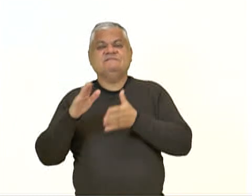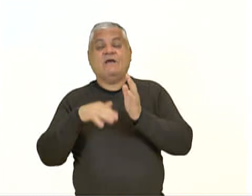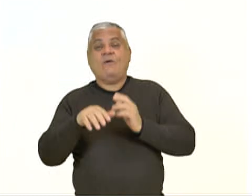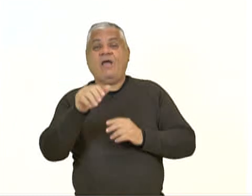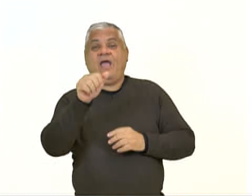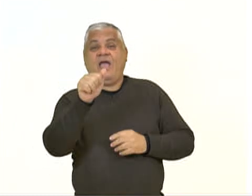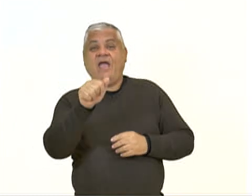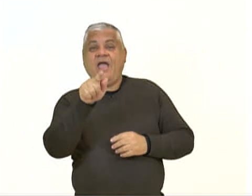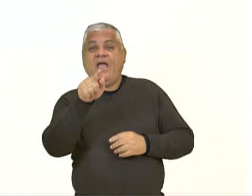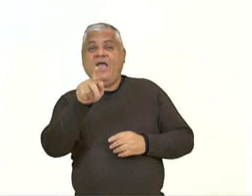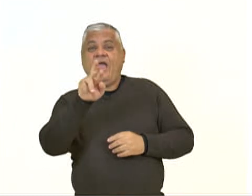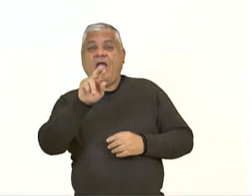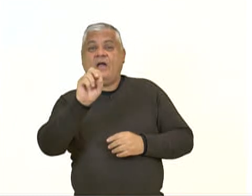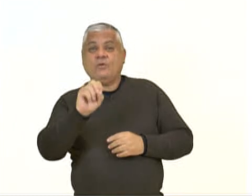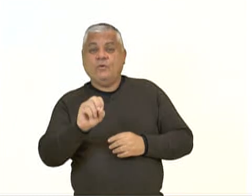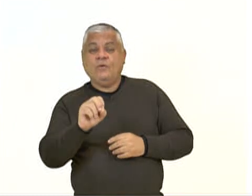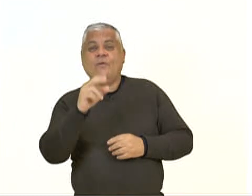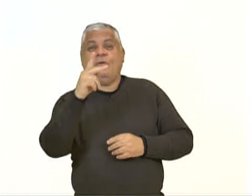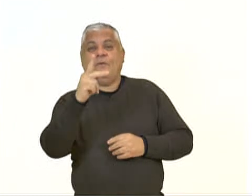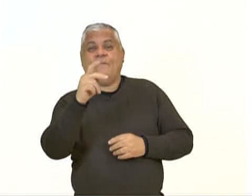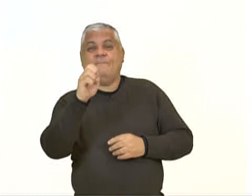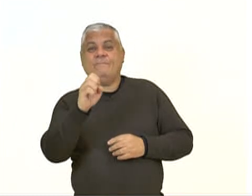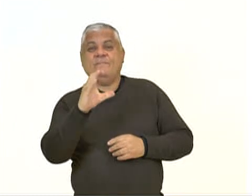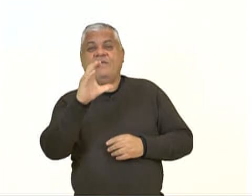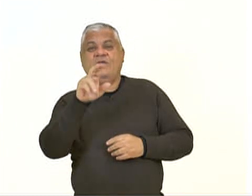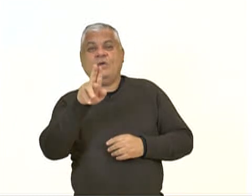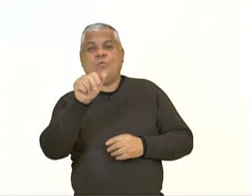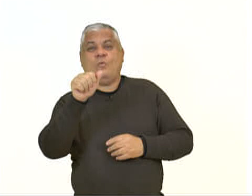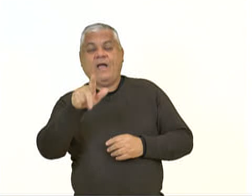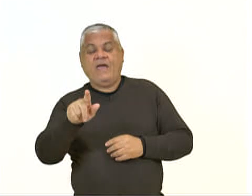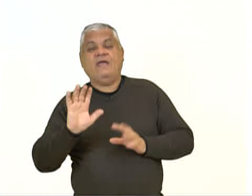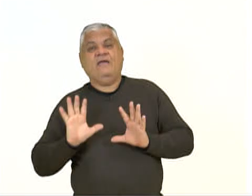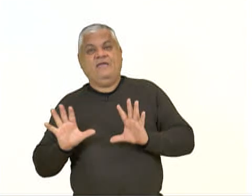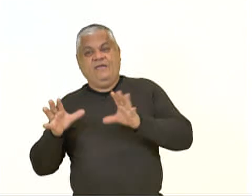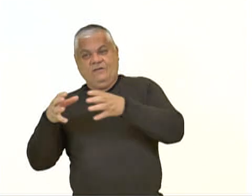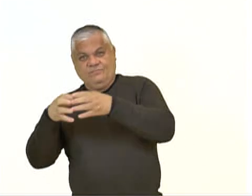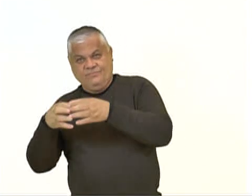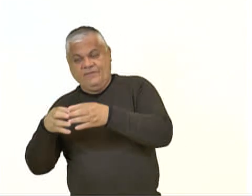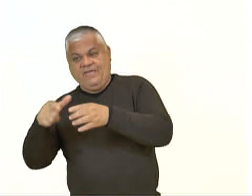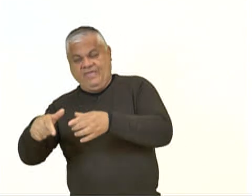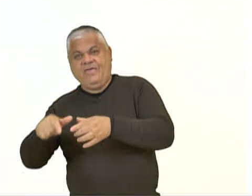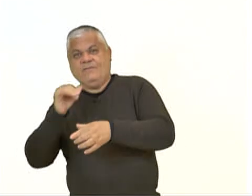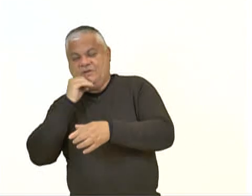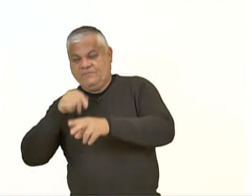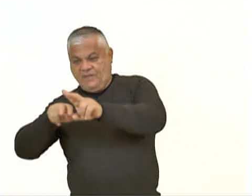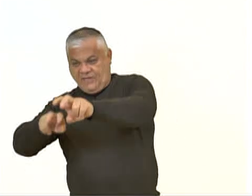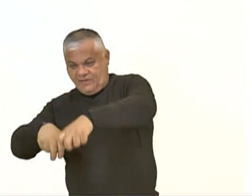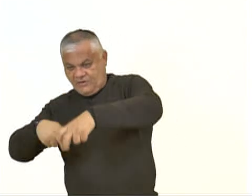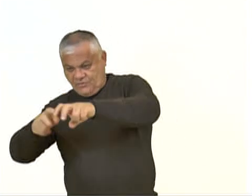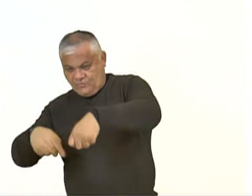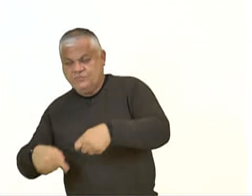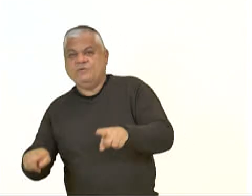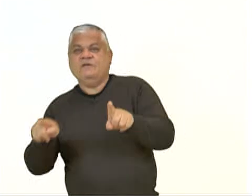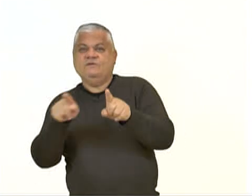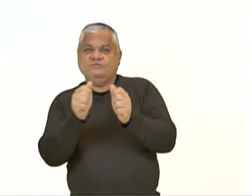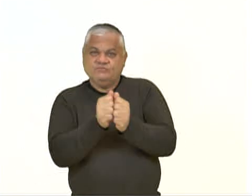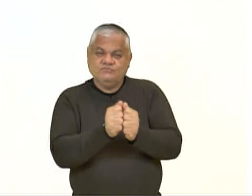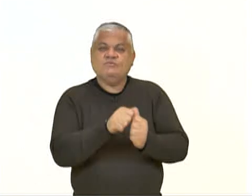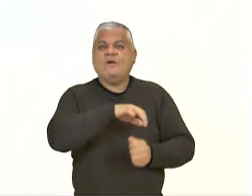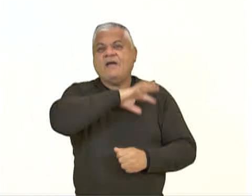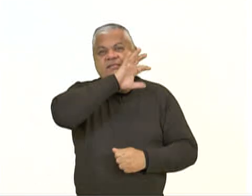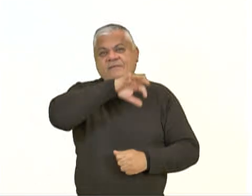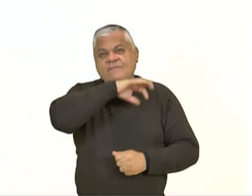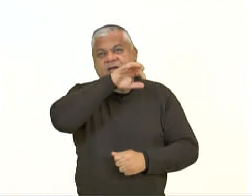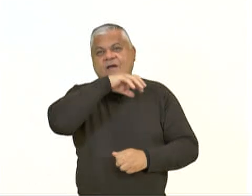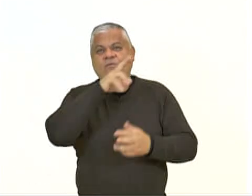agropecuária. O que é a palavrinha agropecuária mesmo? É o conjunto de atividades da agricultura